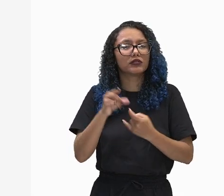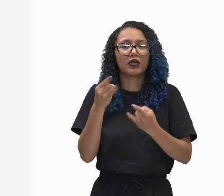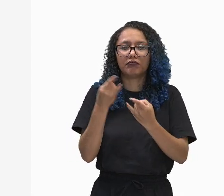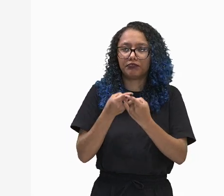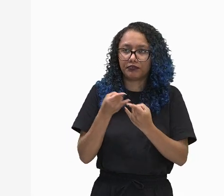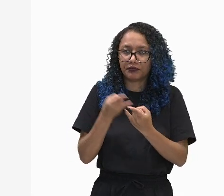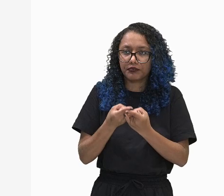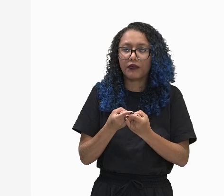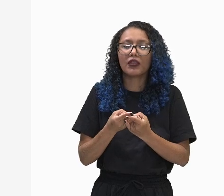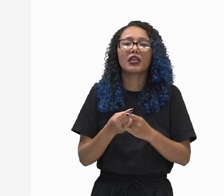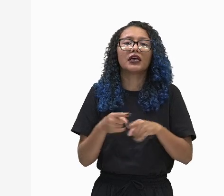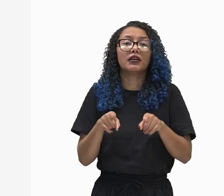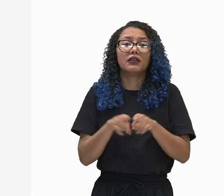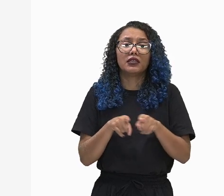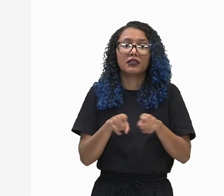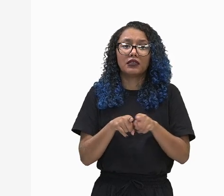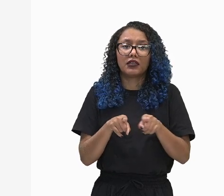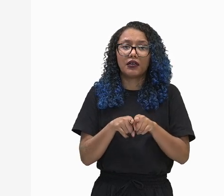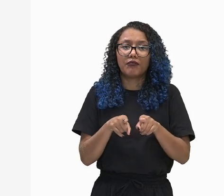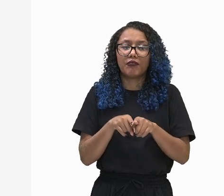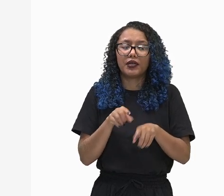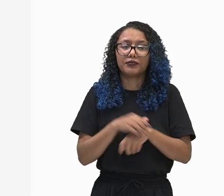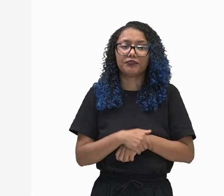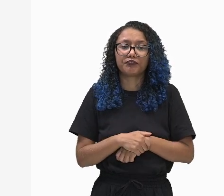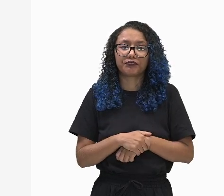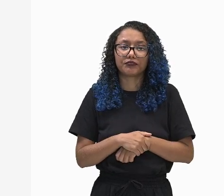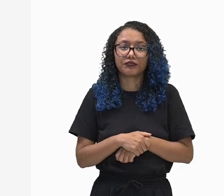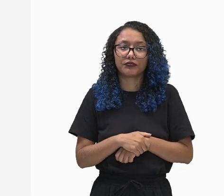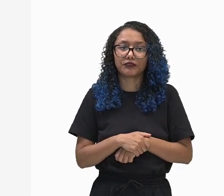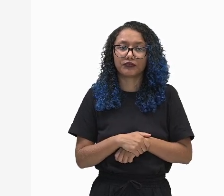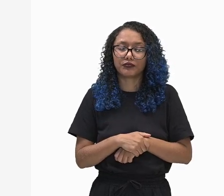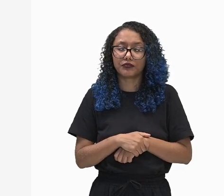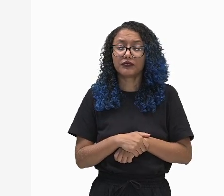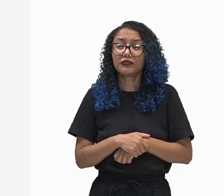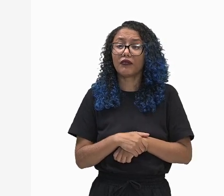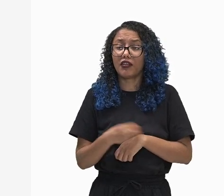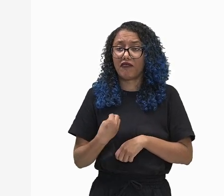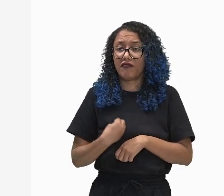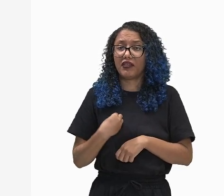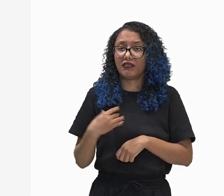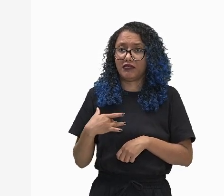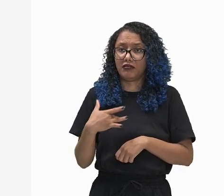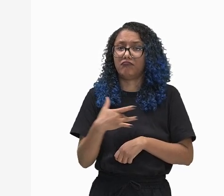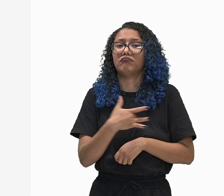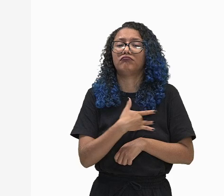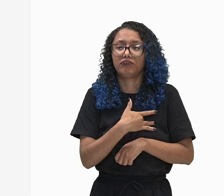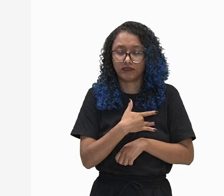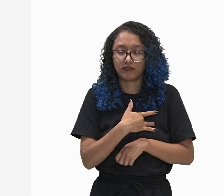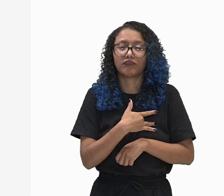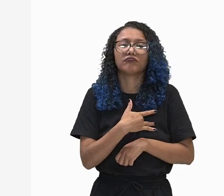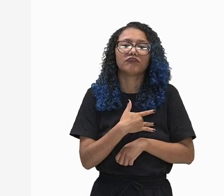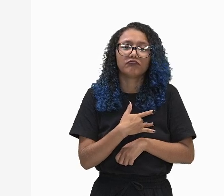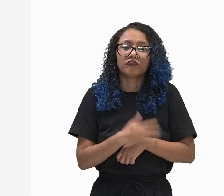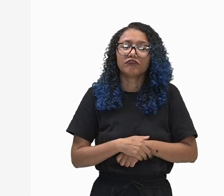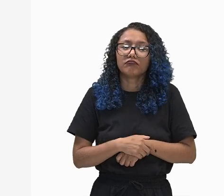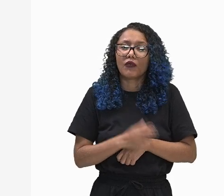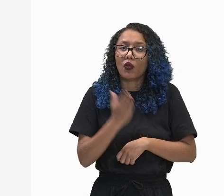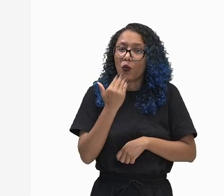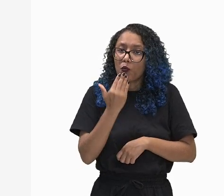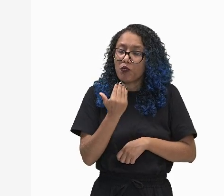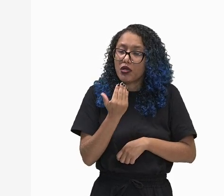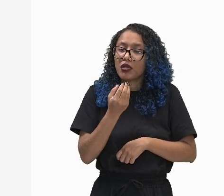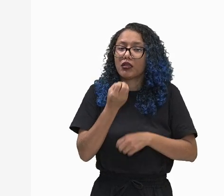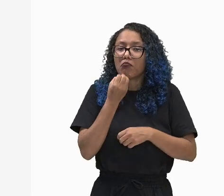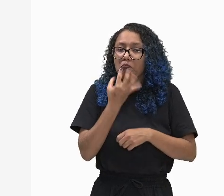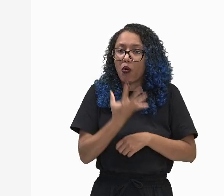ter uma manutenção de estilo de vida saudável, né? Com alimentação balanceada, prática regular de